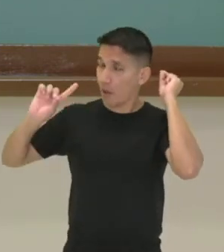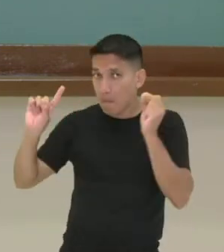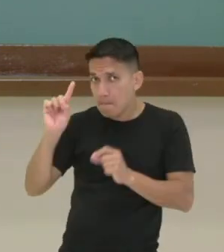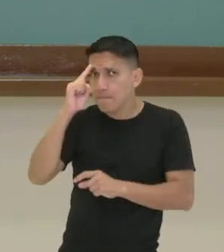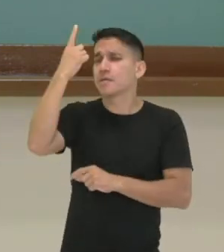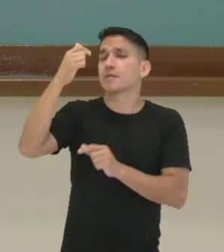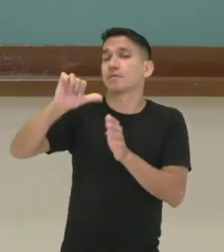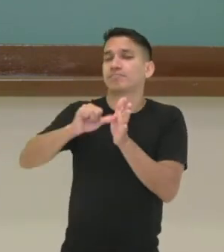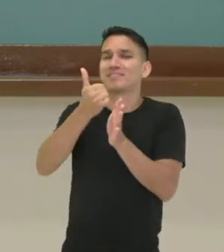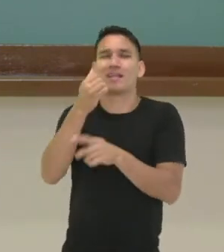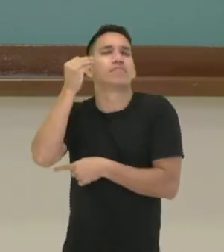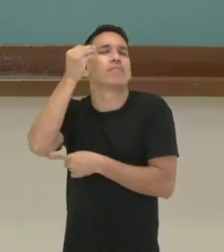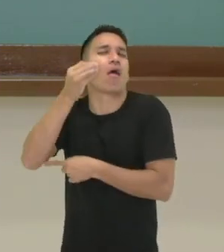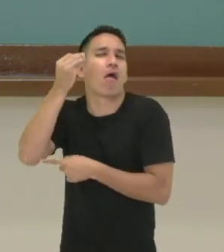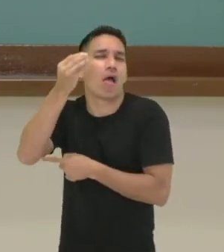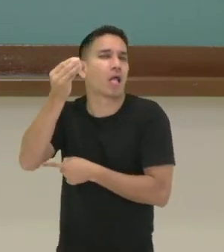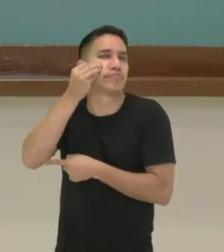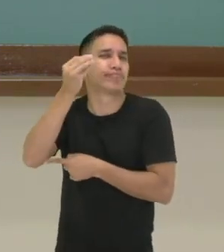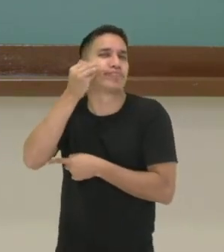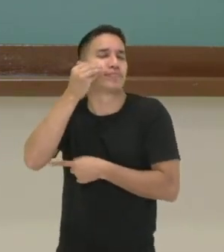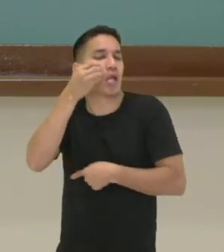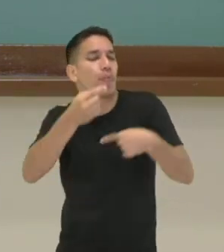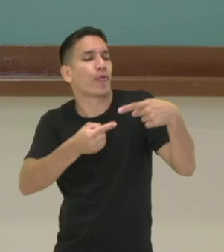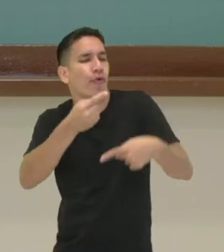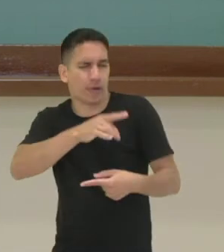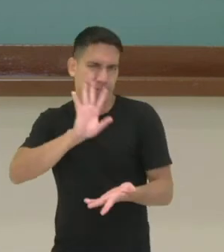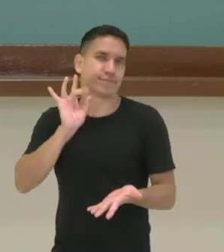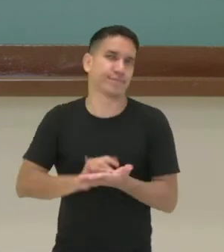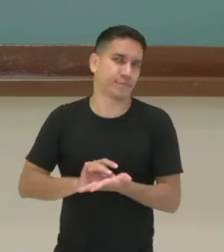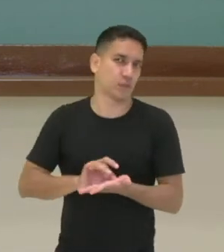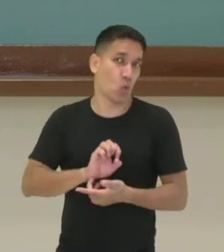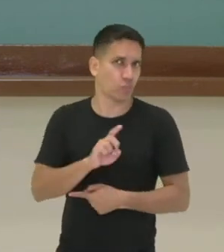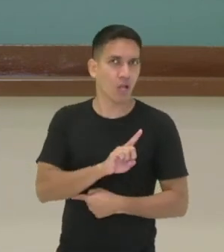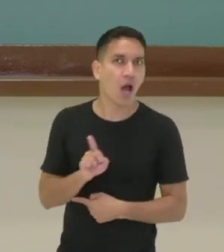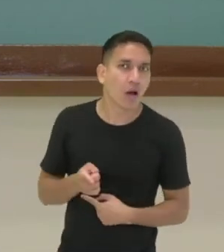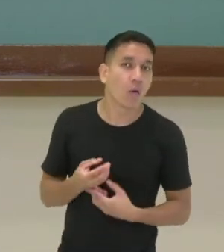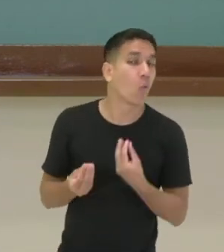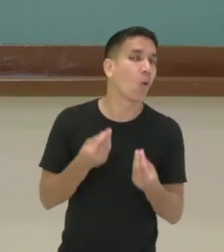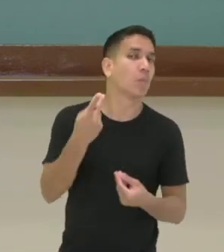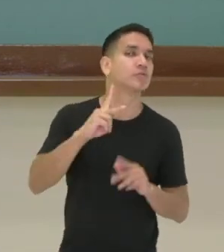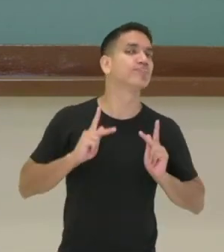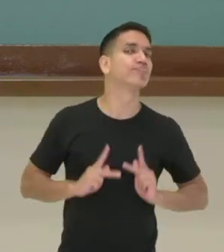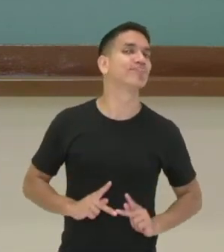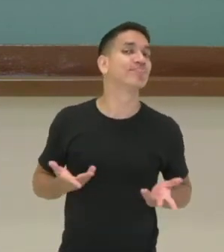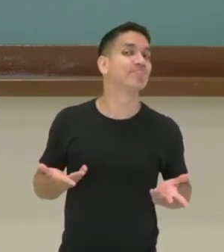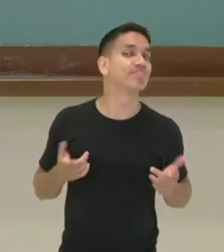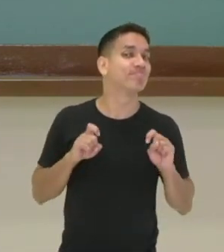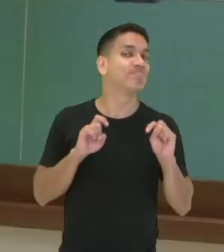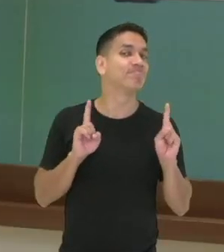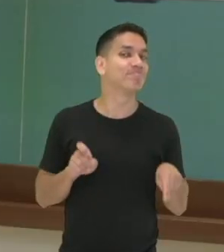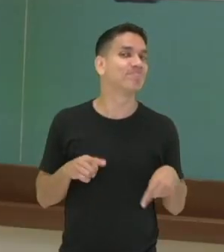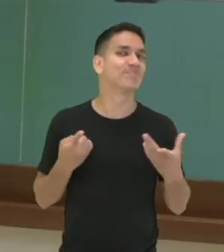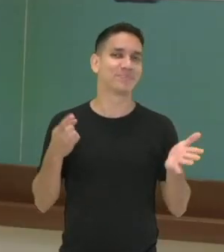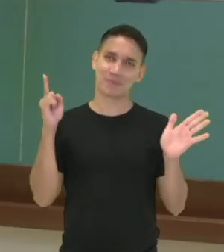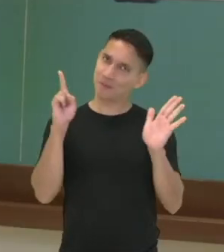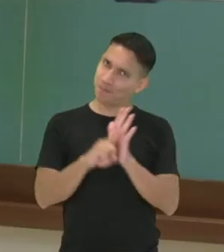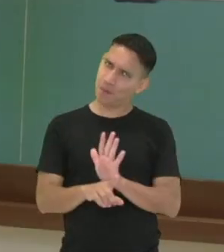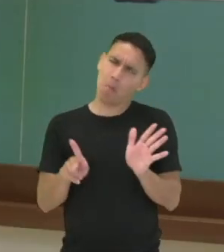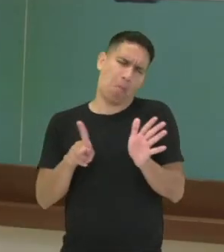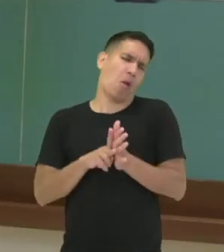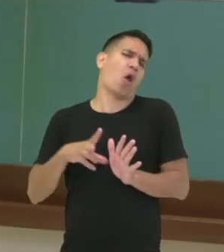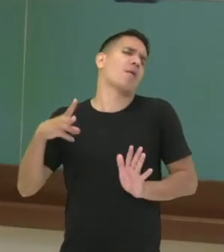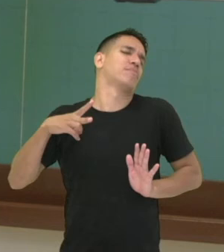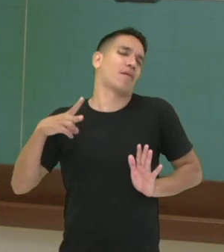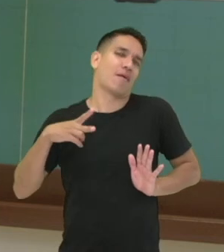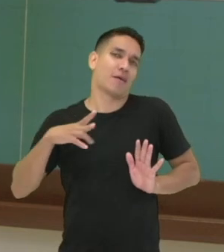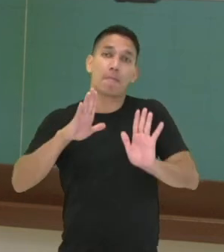a experimentarem a política na prática ou não? Se posicionaram sobre isso? Questão de ordem pessoal,